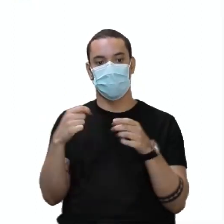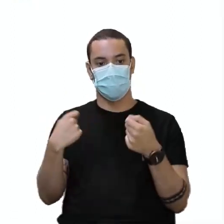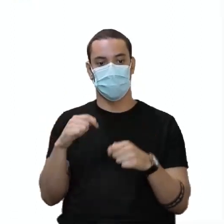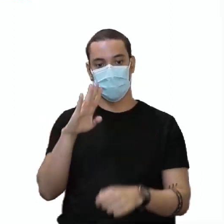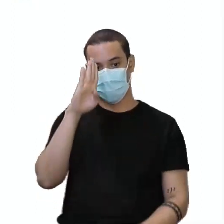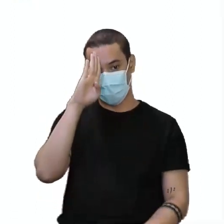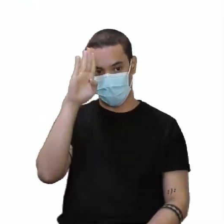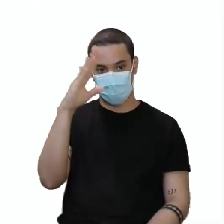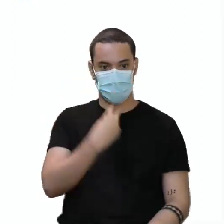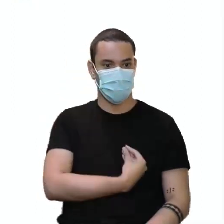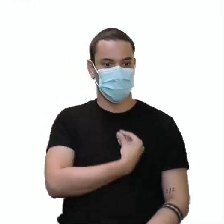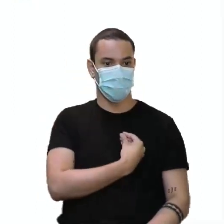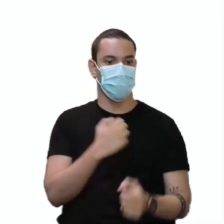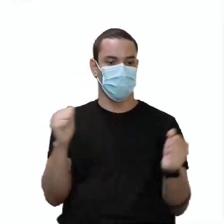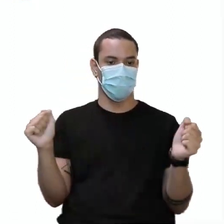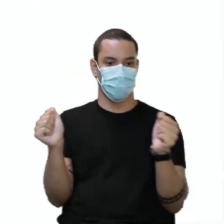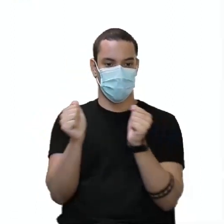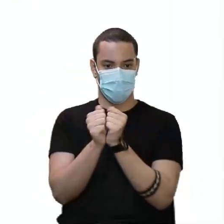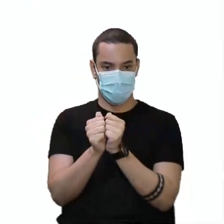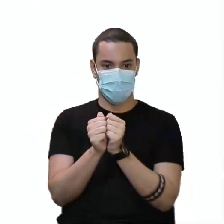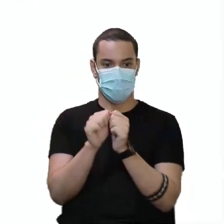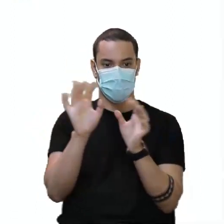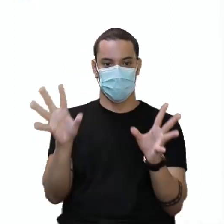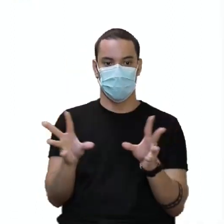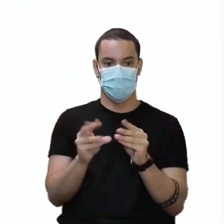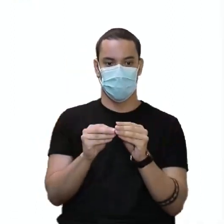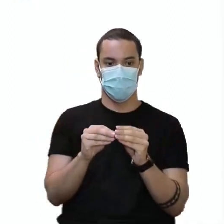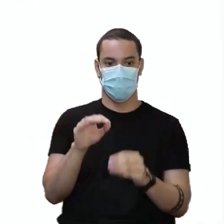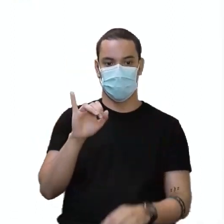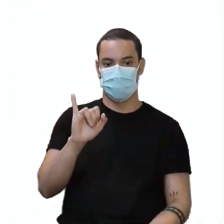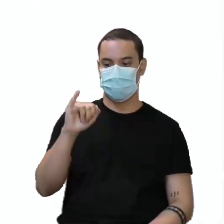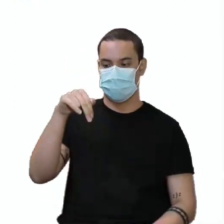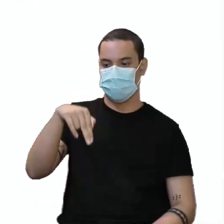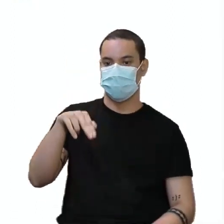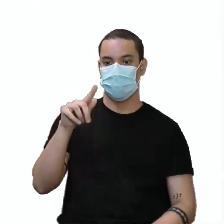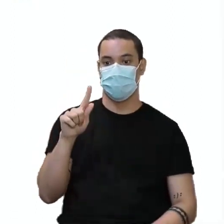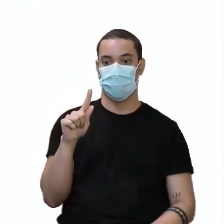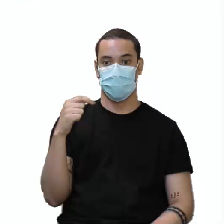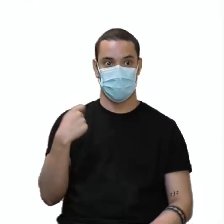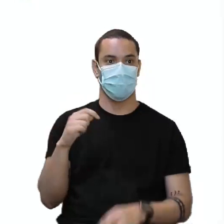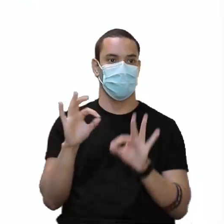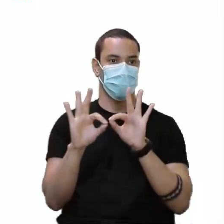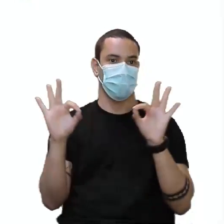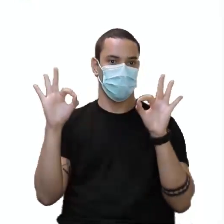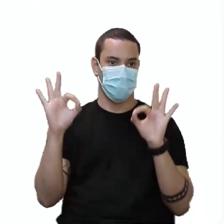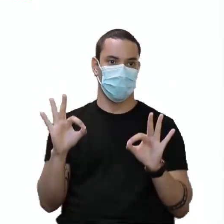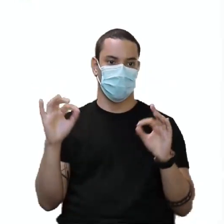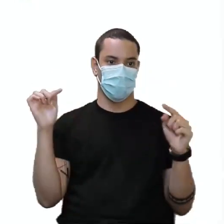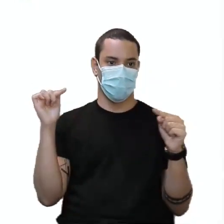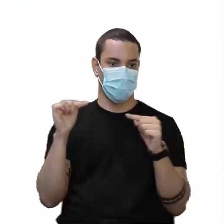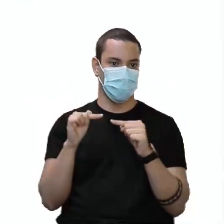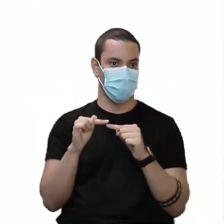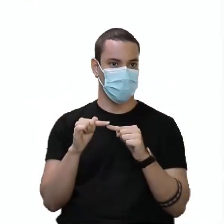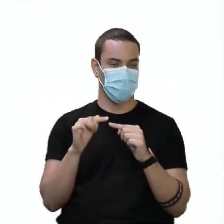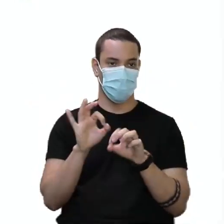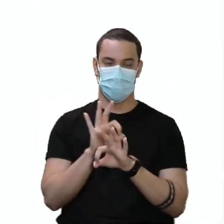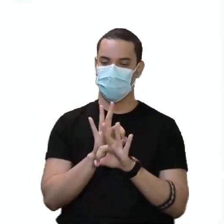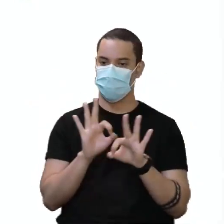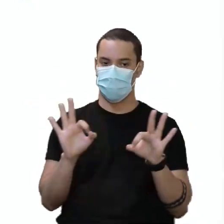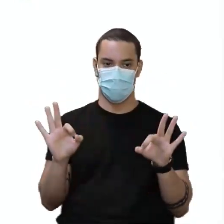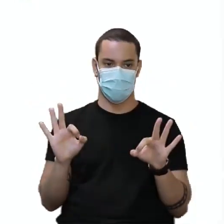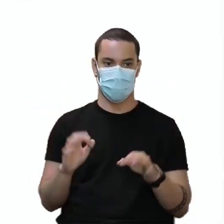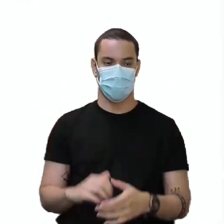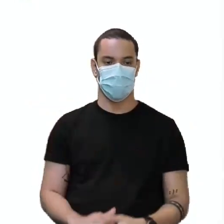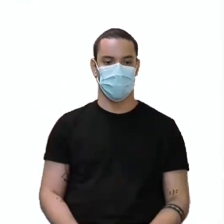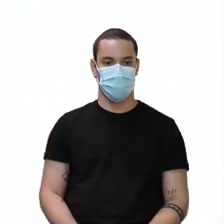verbo principal acrescido do sufixo ing para ser minha frase correta. E foi, né?